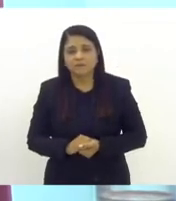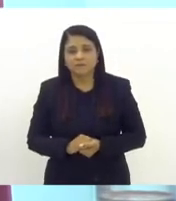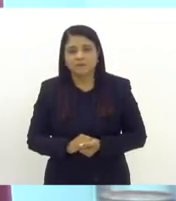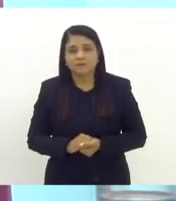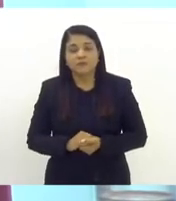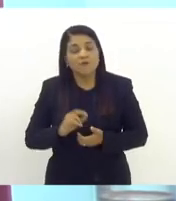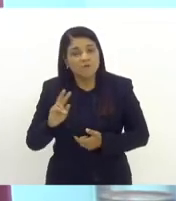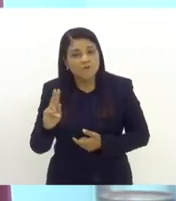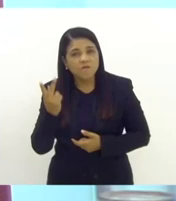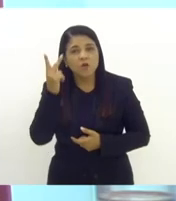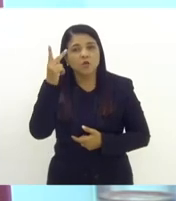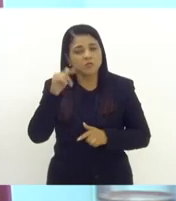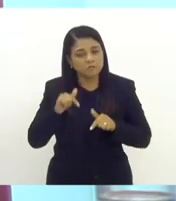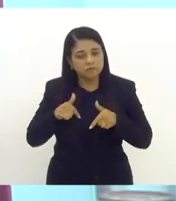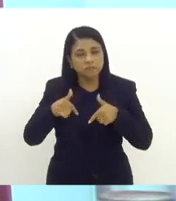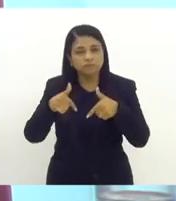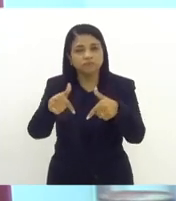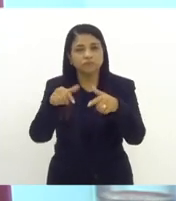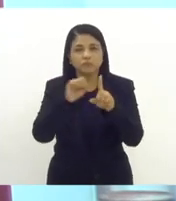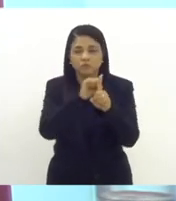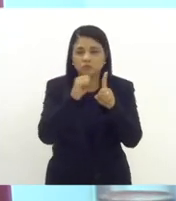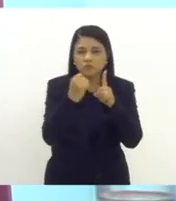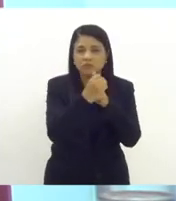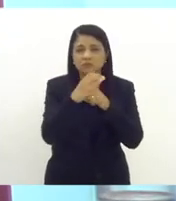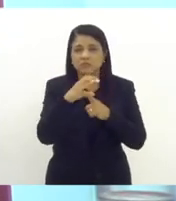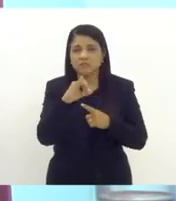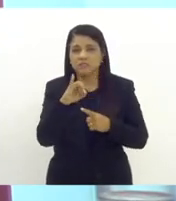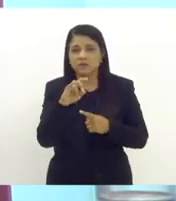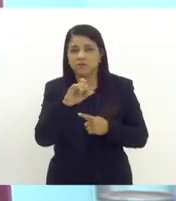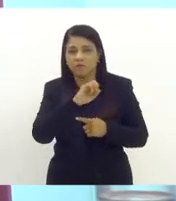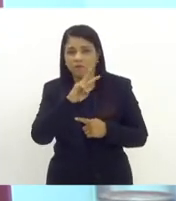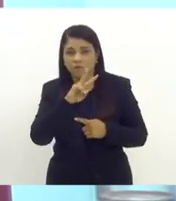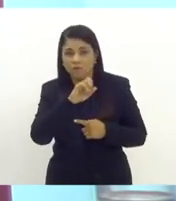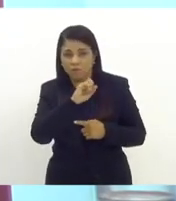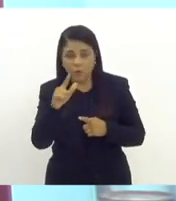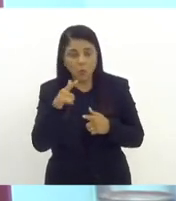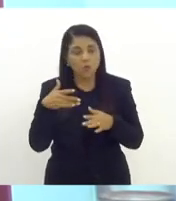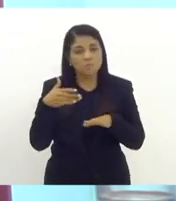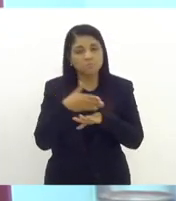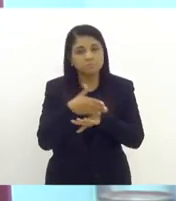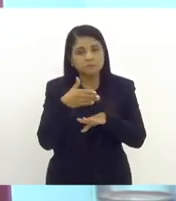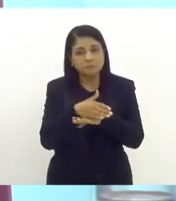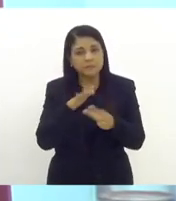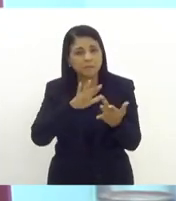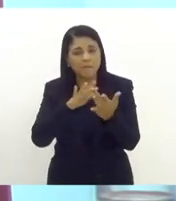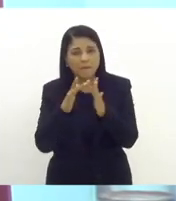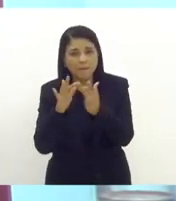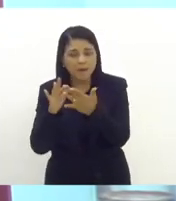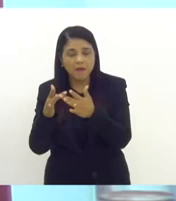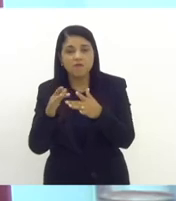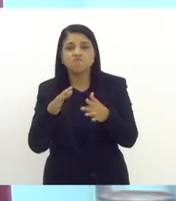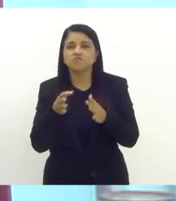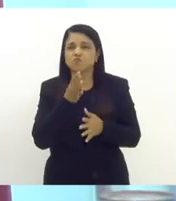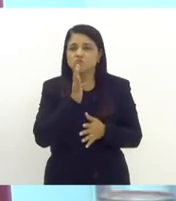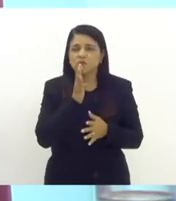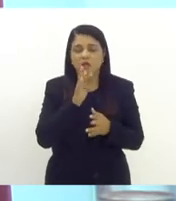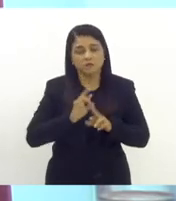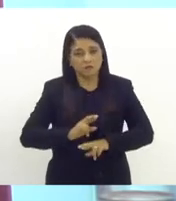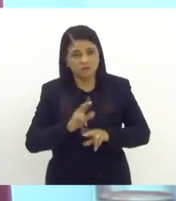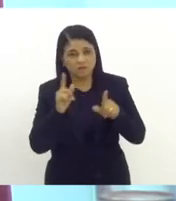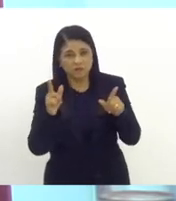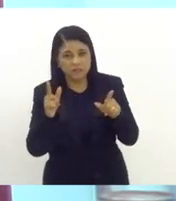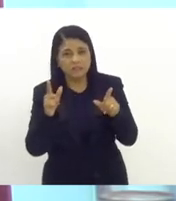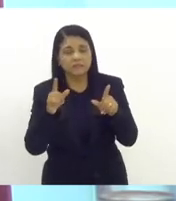ela valoriza a atuação de uma sociedade civil autônoma e participativa reconhece também as suas diferenças